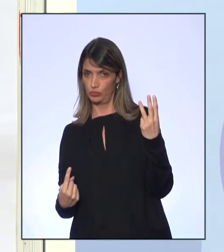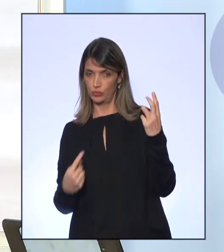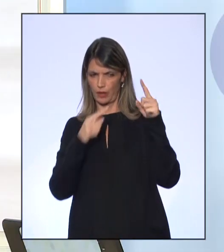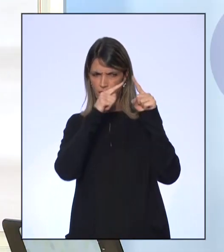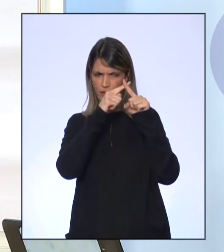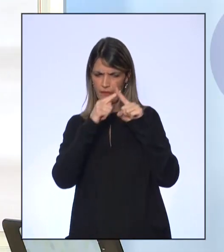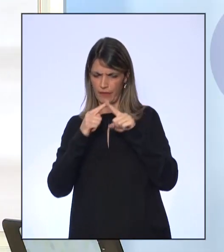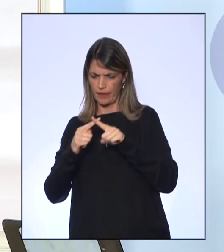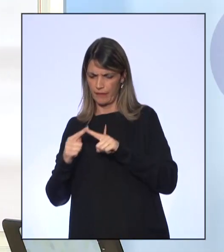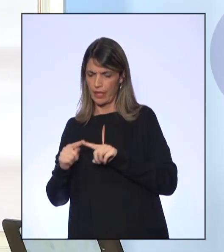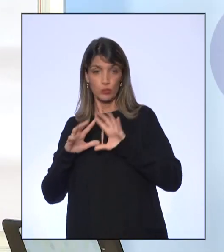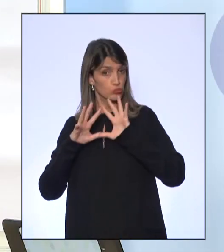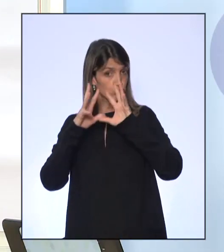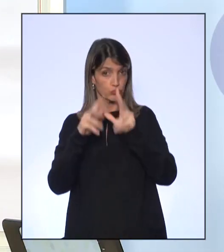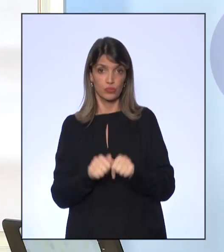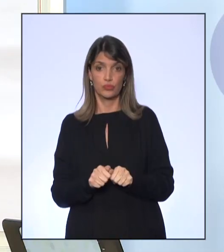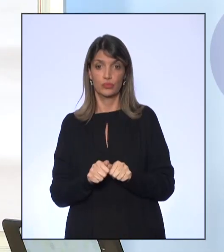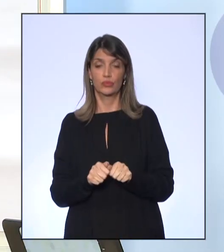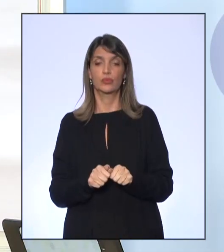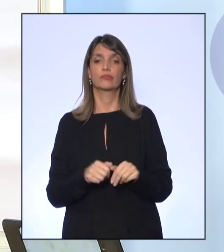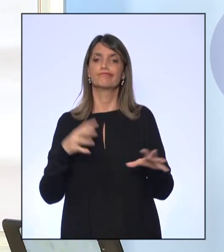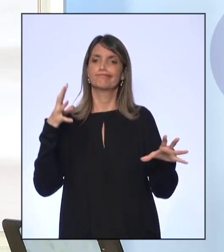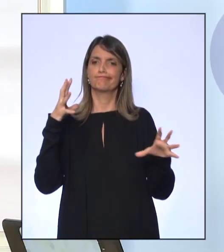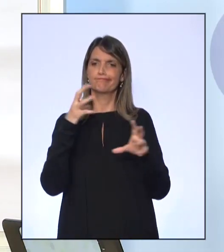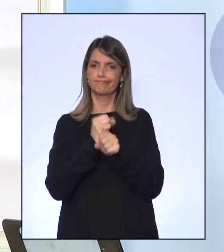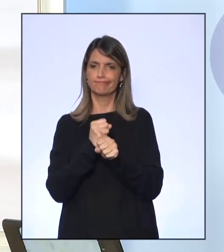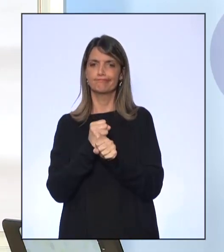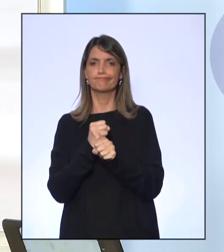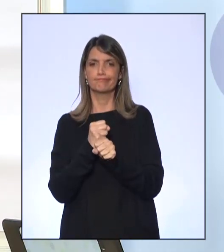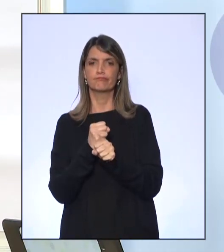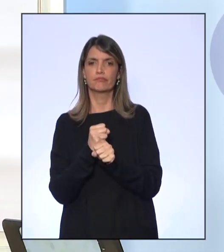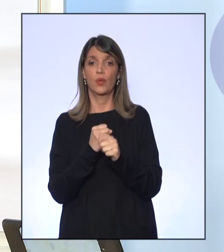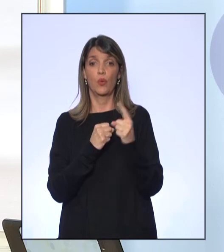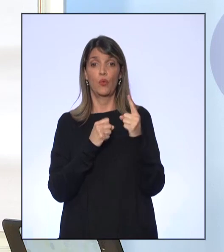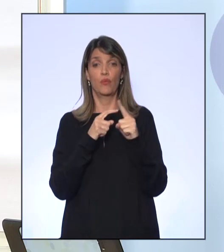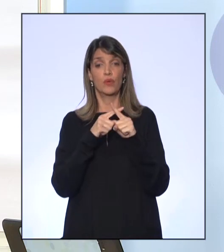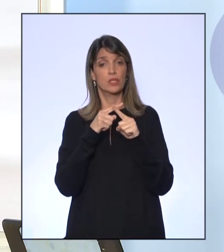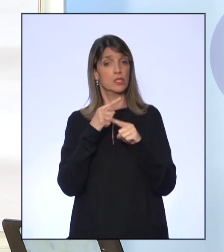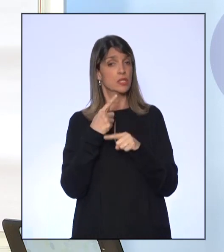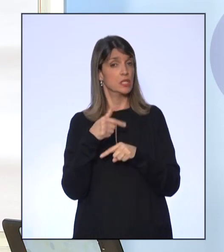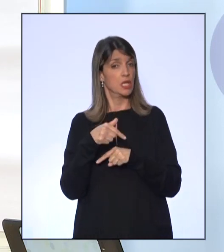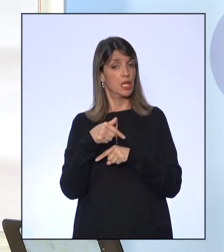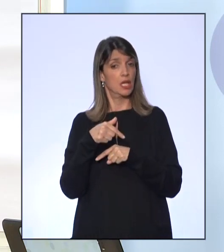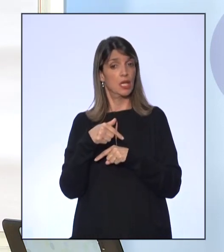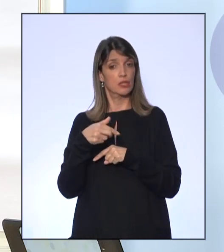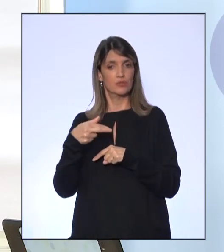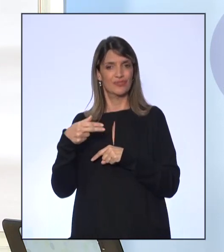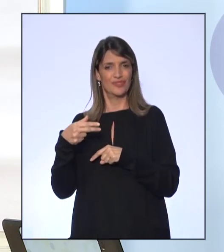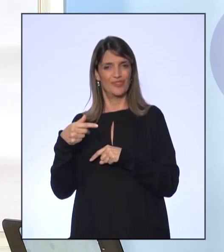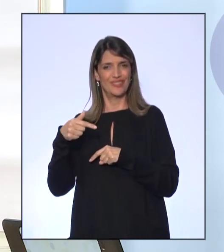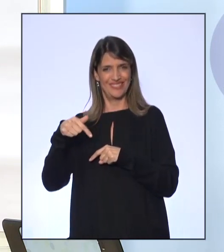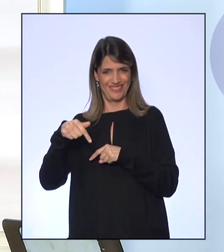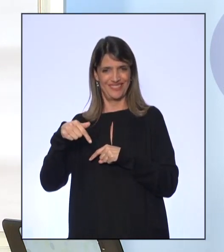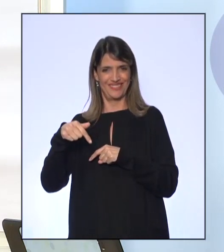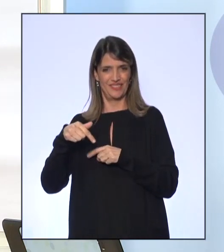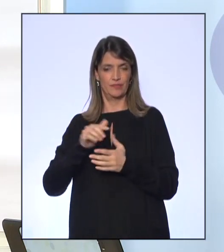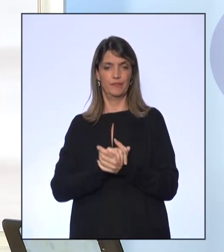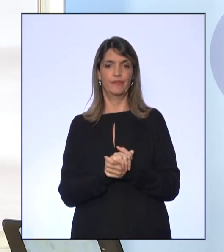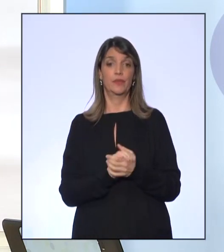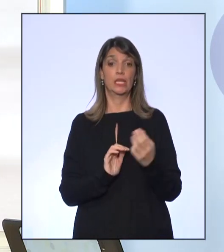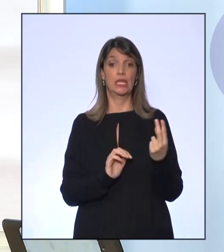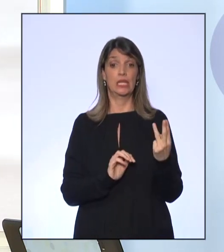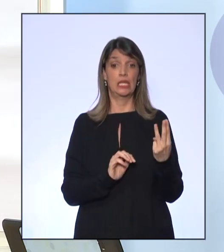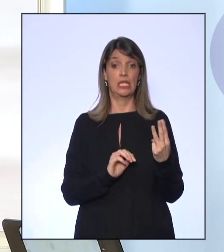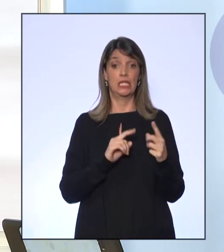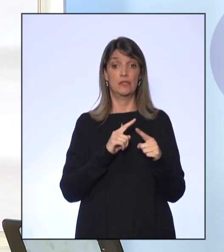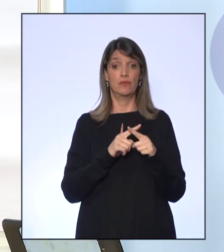eu tenho essas aí, e aí eu faço a multiplicação. Então, eu tenho 1 vezes 7, 7 vezes 1 dá 7.